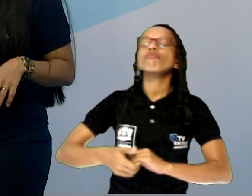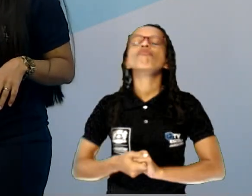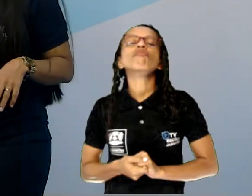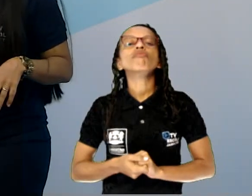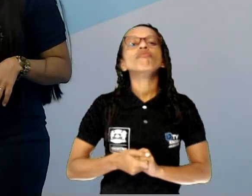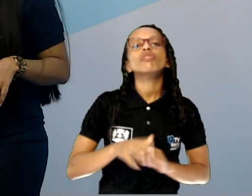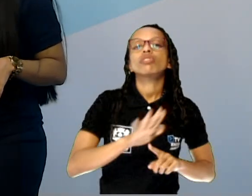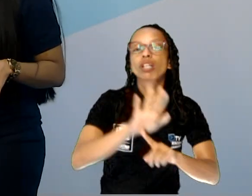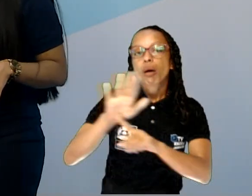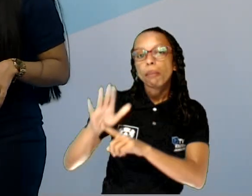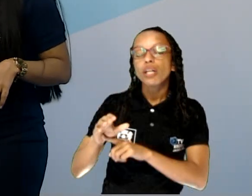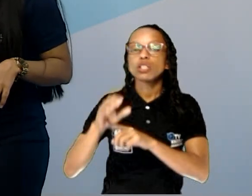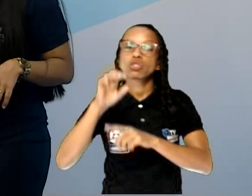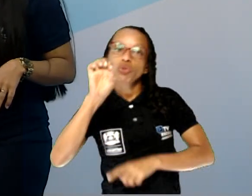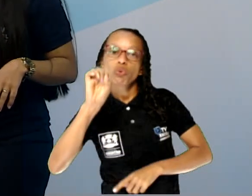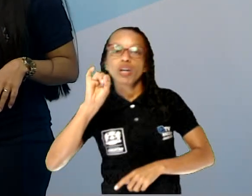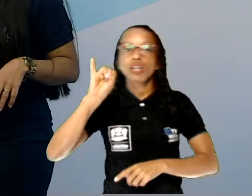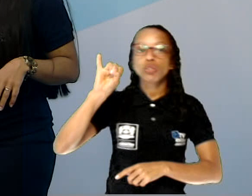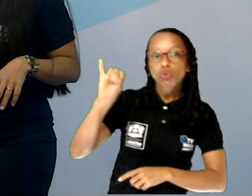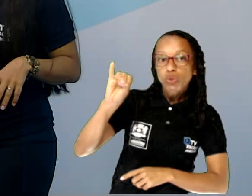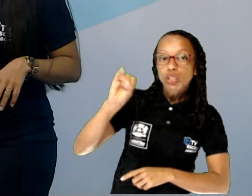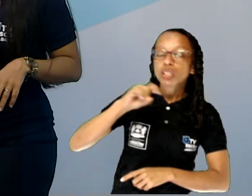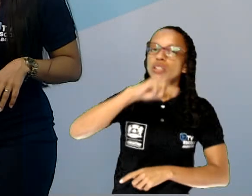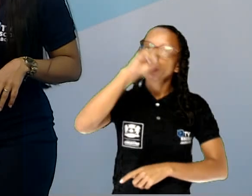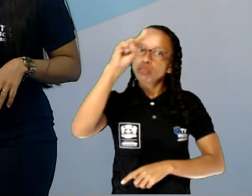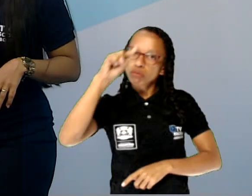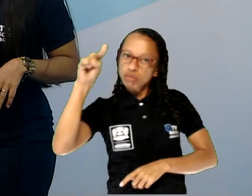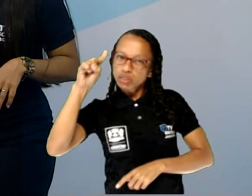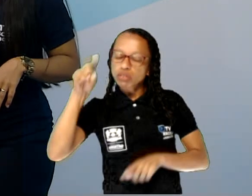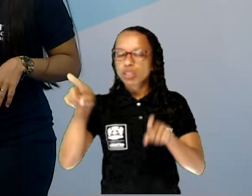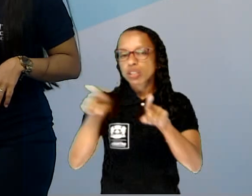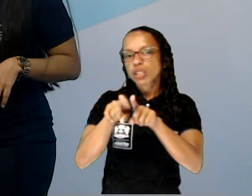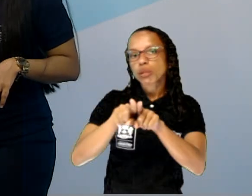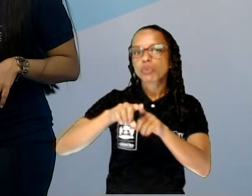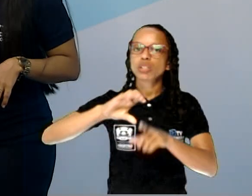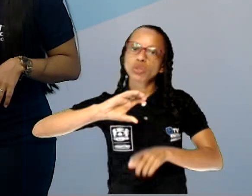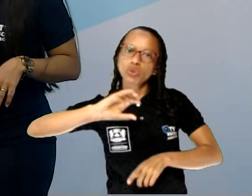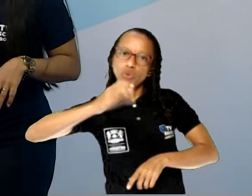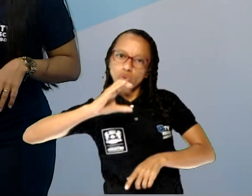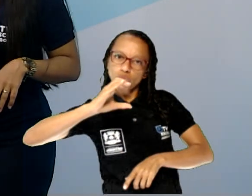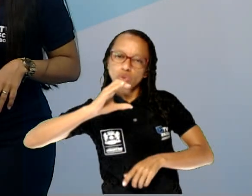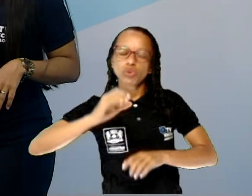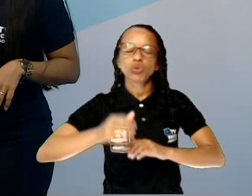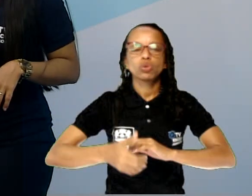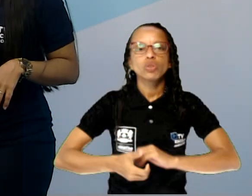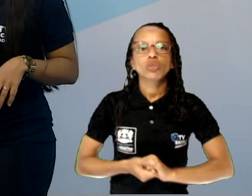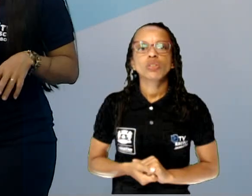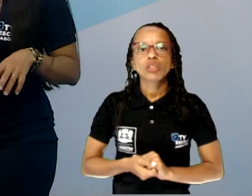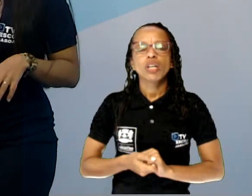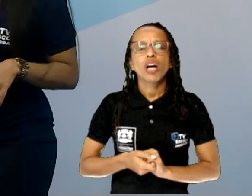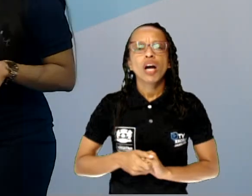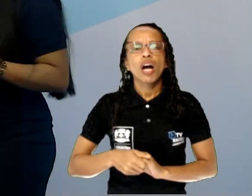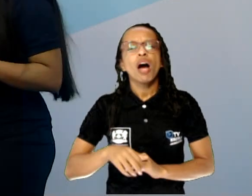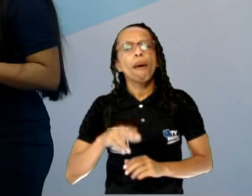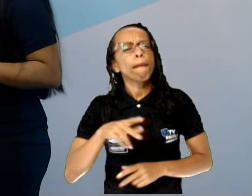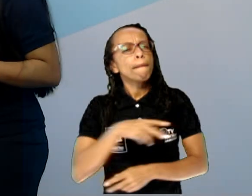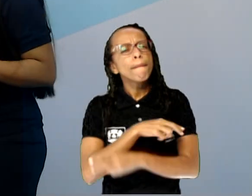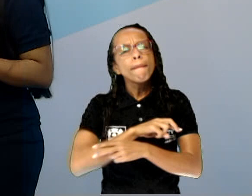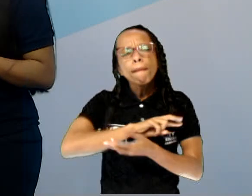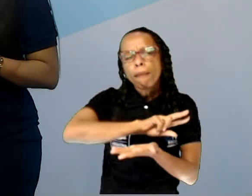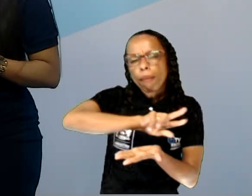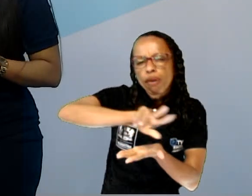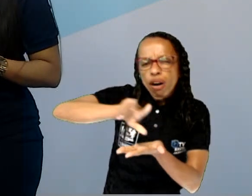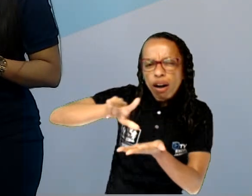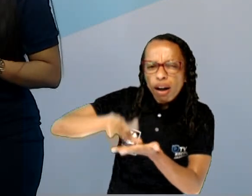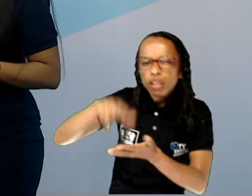I, e o tio e o acento, né, do cedilha. Que para muita gente pensa que, o cedilha